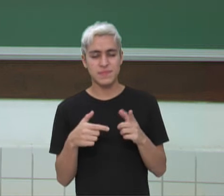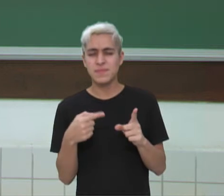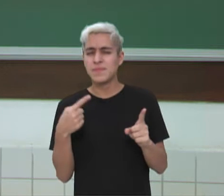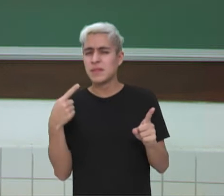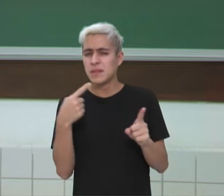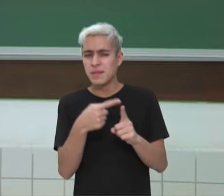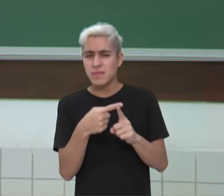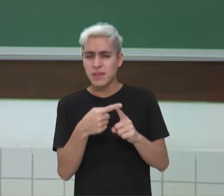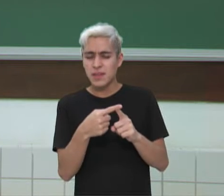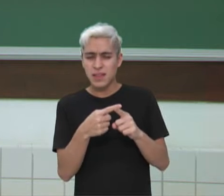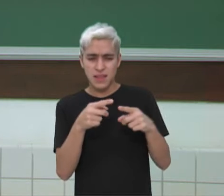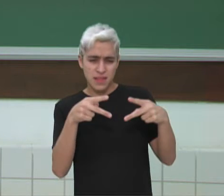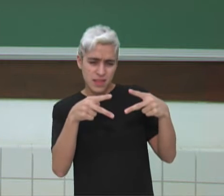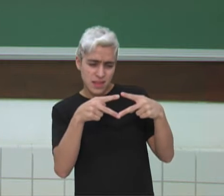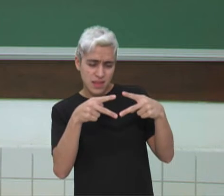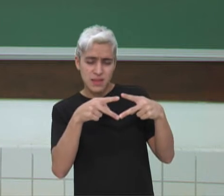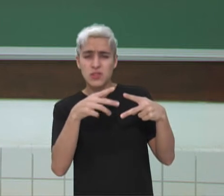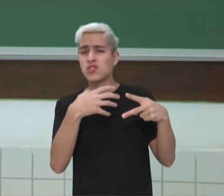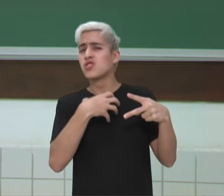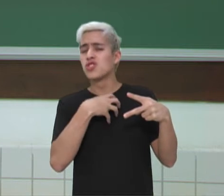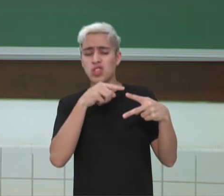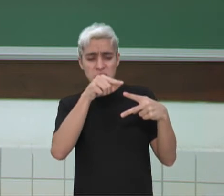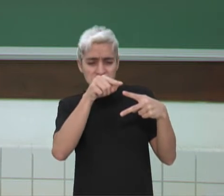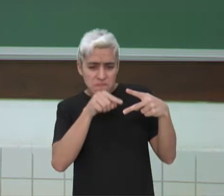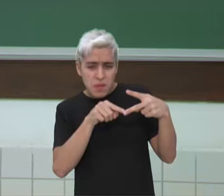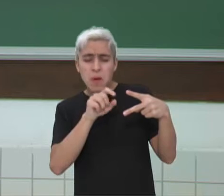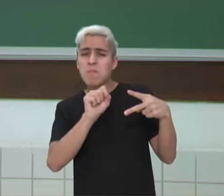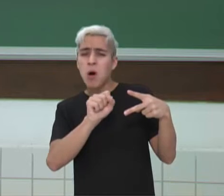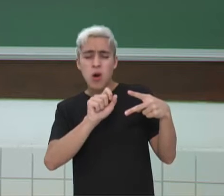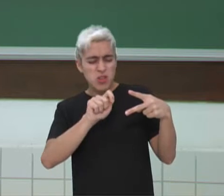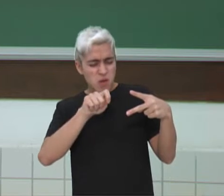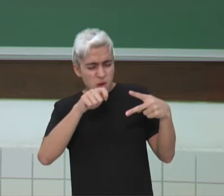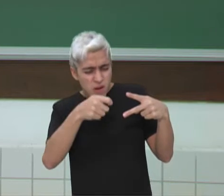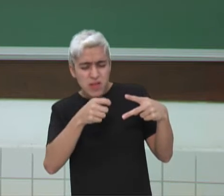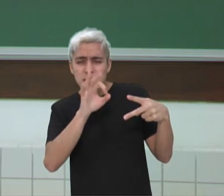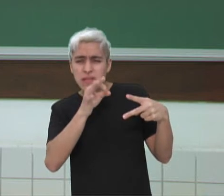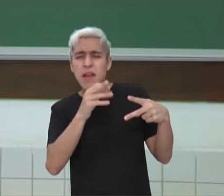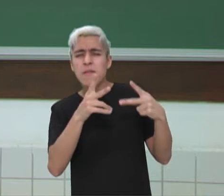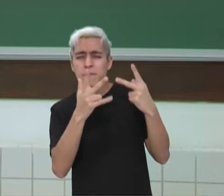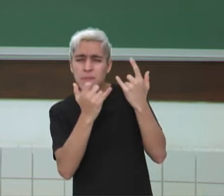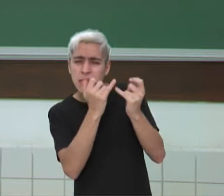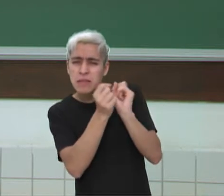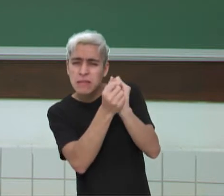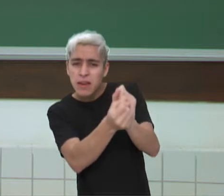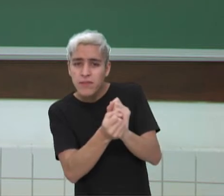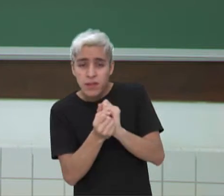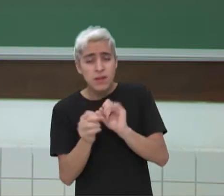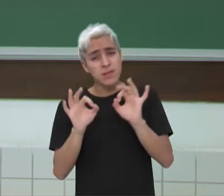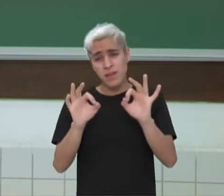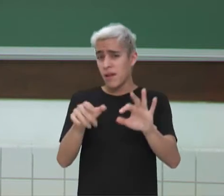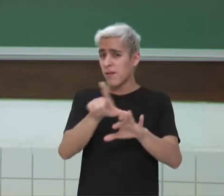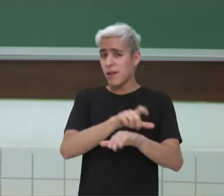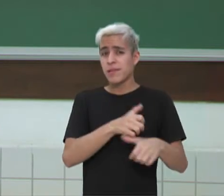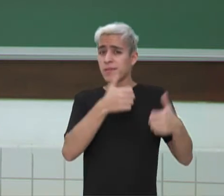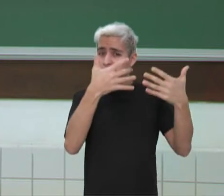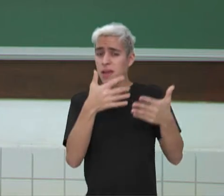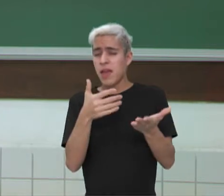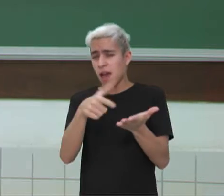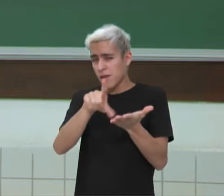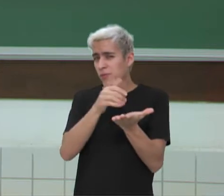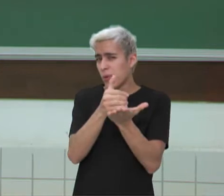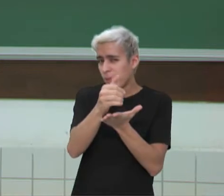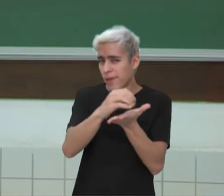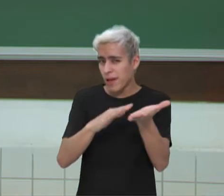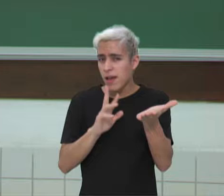Por que a mita e a encomienda podem ser considerados tipos de escravidão? Foi o que eu falei para você começar a fazer o exercício.